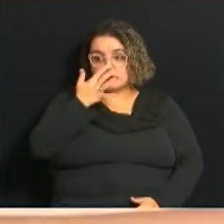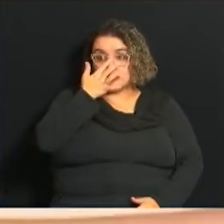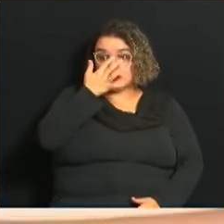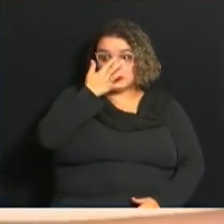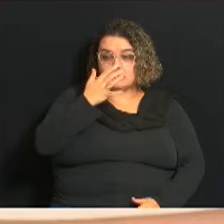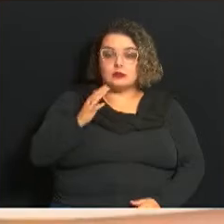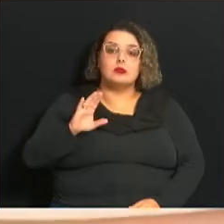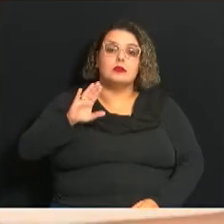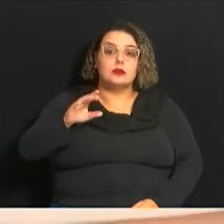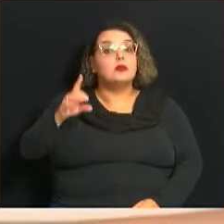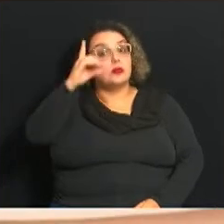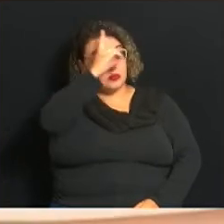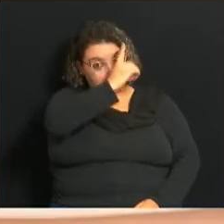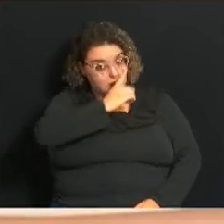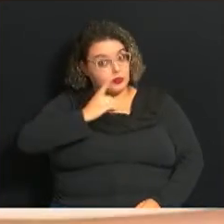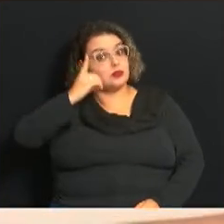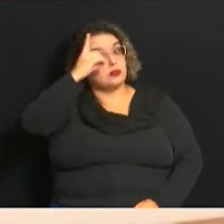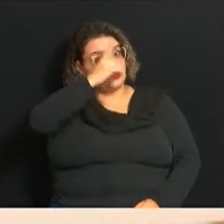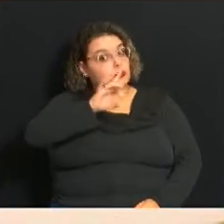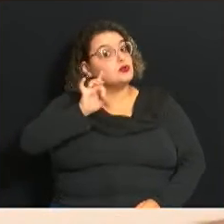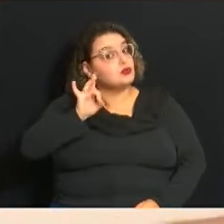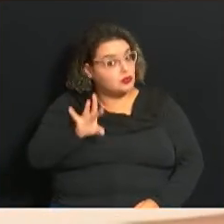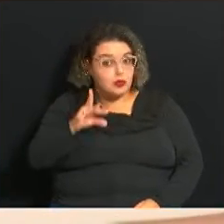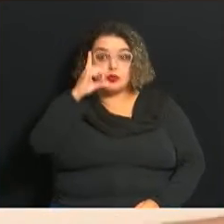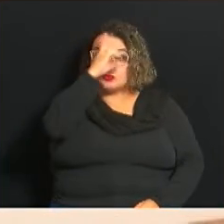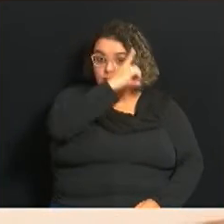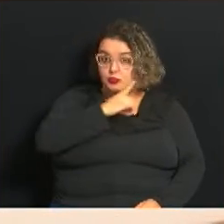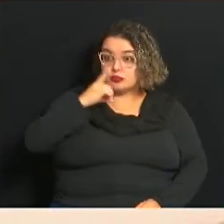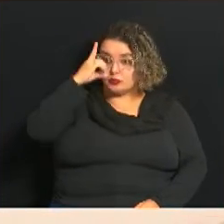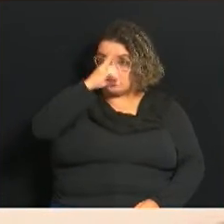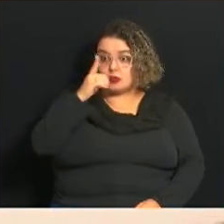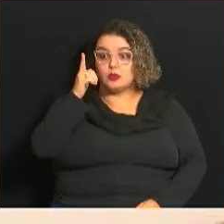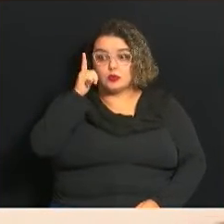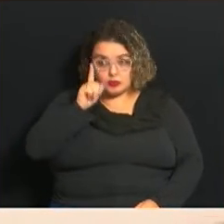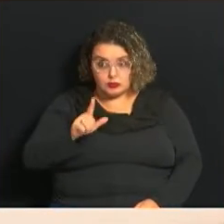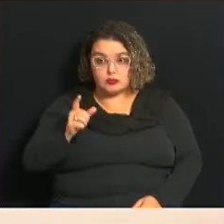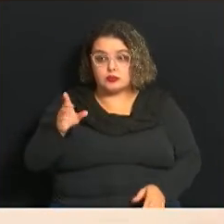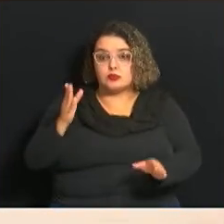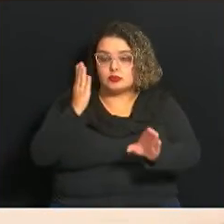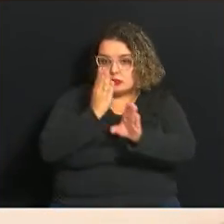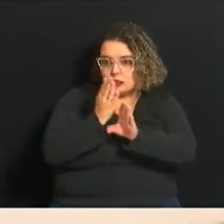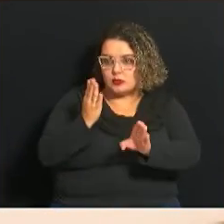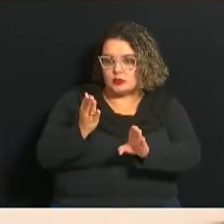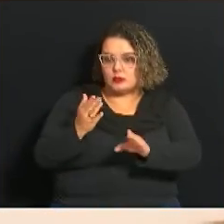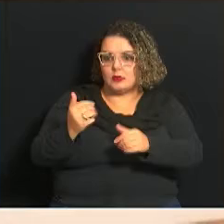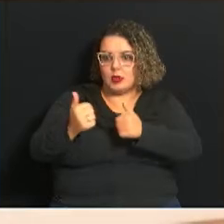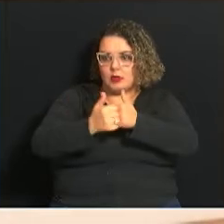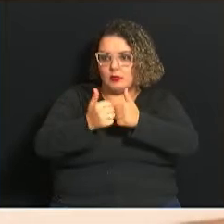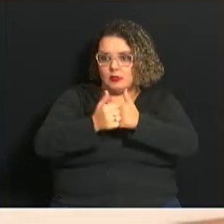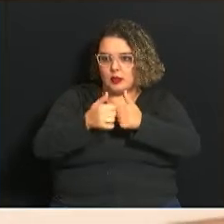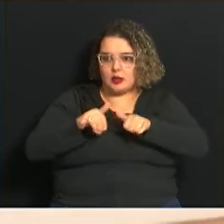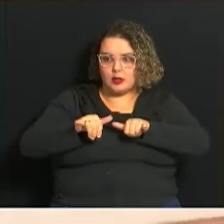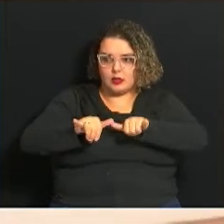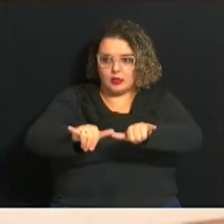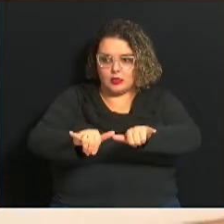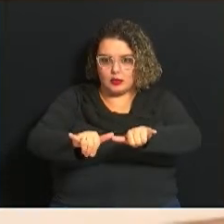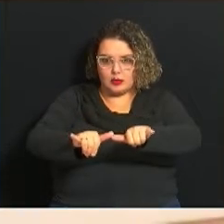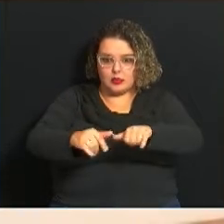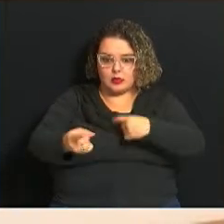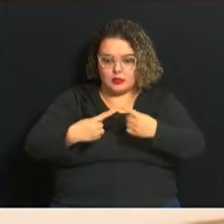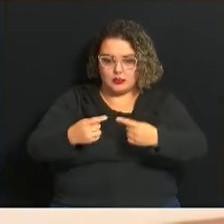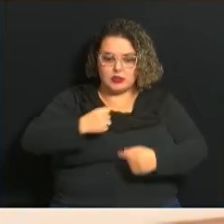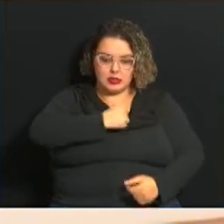onde no domingo, somente no domingo, a gente conseguiu encontrar ele. Ele estava ali próximo ao supermercado na Avenida da